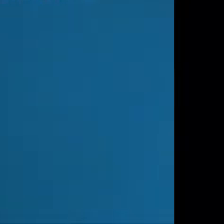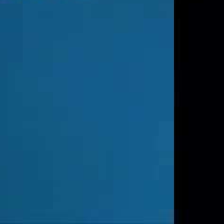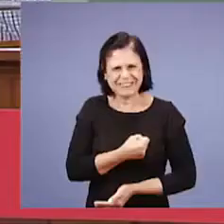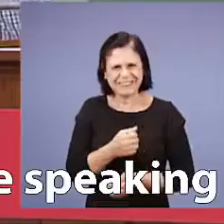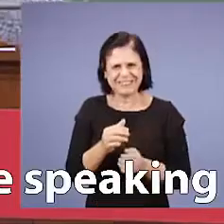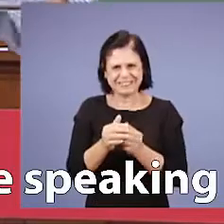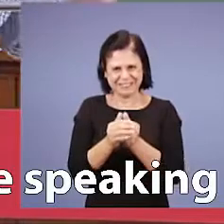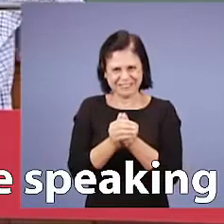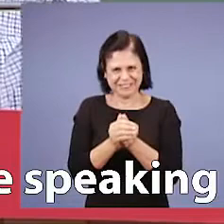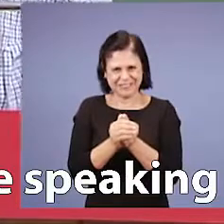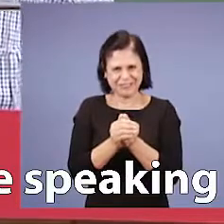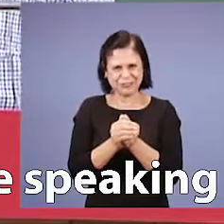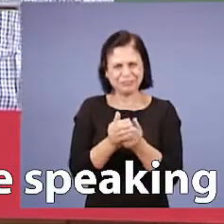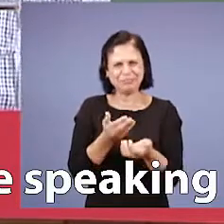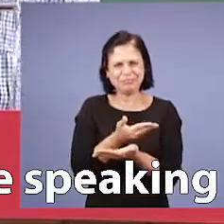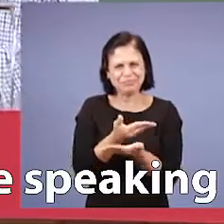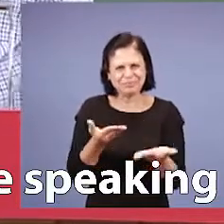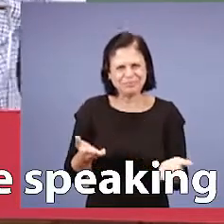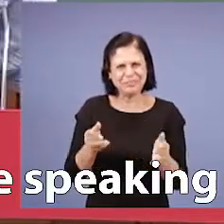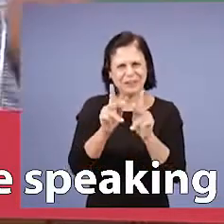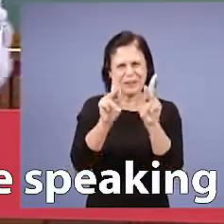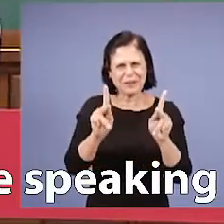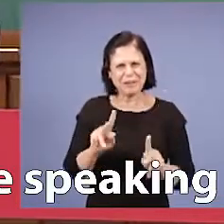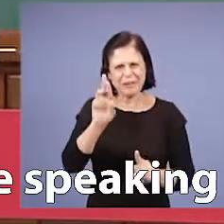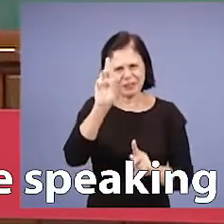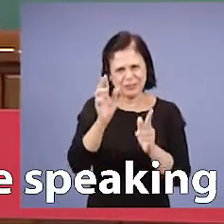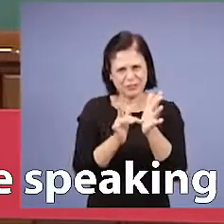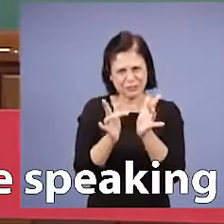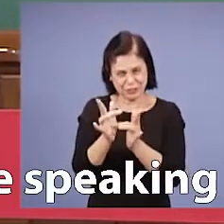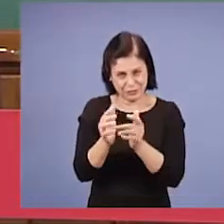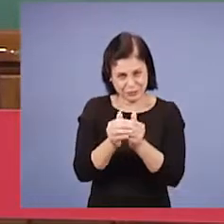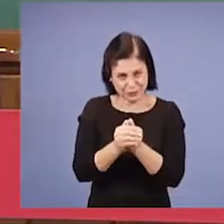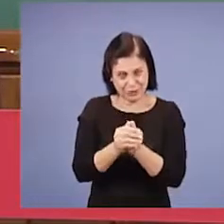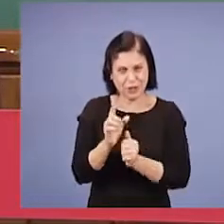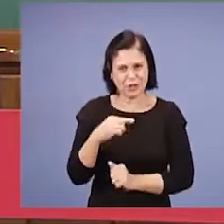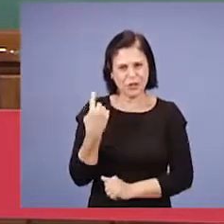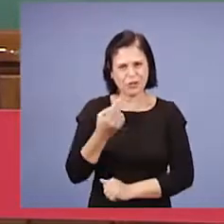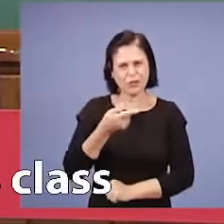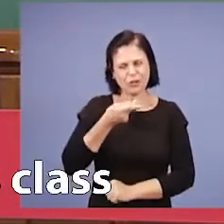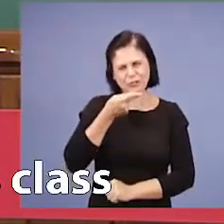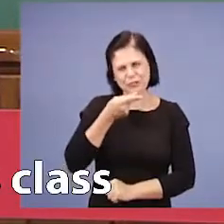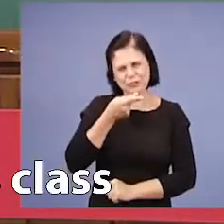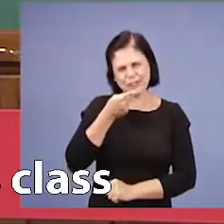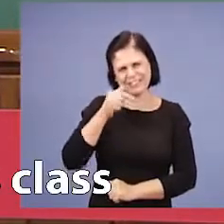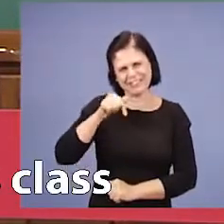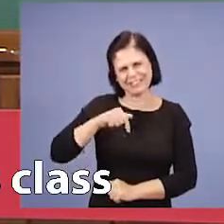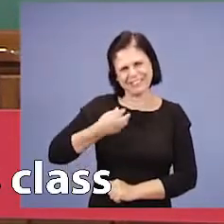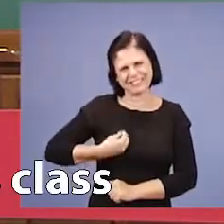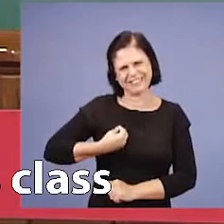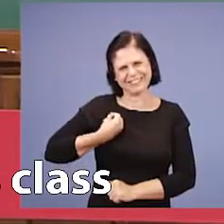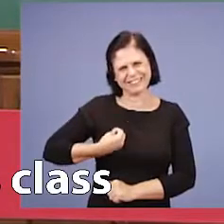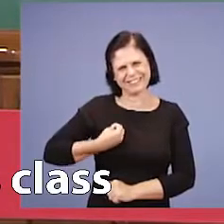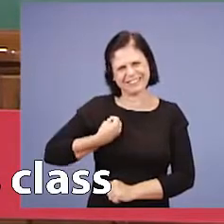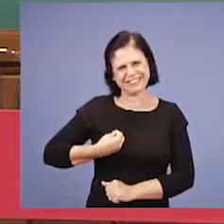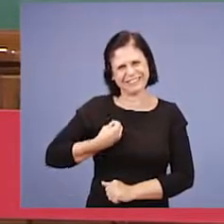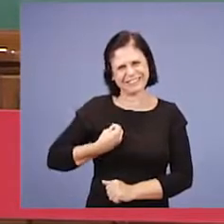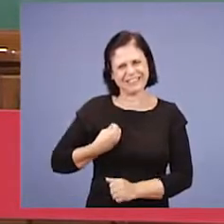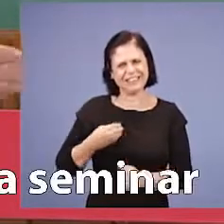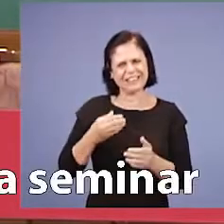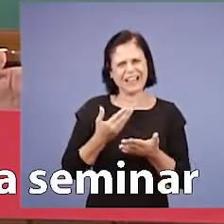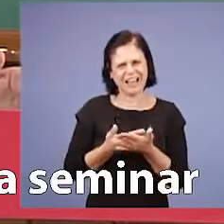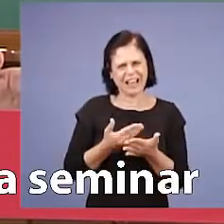nós a paz do senhor nós estamos falando para os irmãos especialmente essa aula